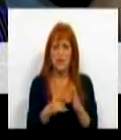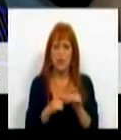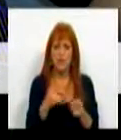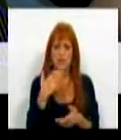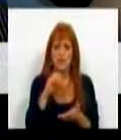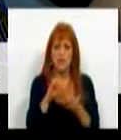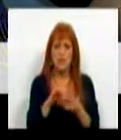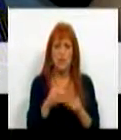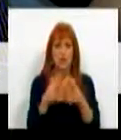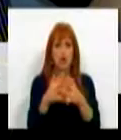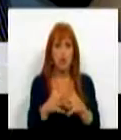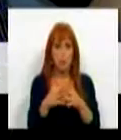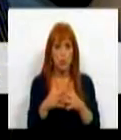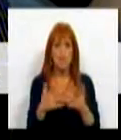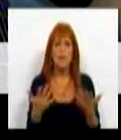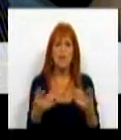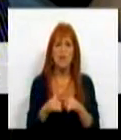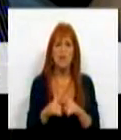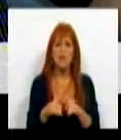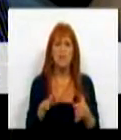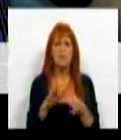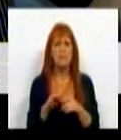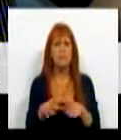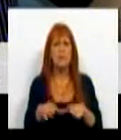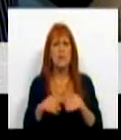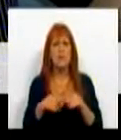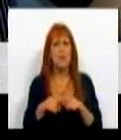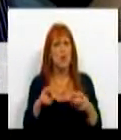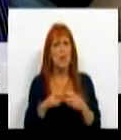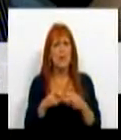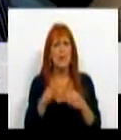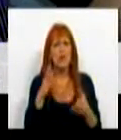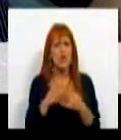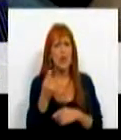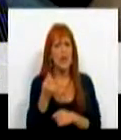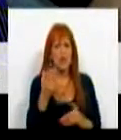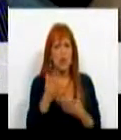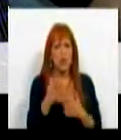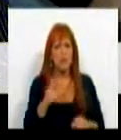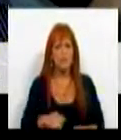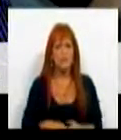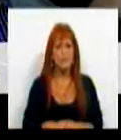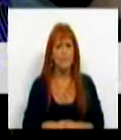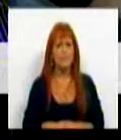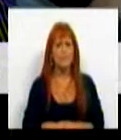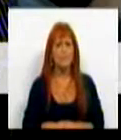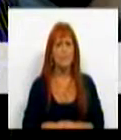necessidades de crédito são estruturais. Isto é a admissão que o problema não é apenas de liquidez, Sr. Doutor.